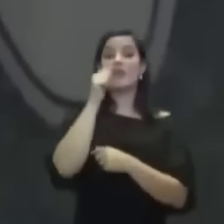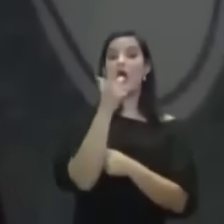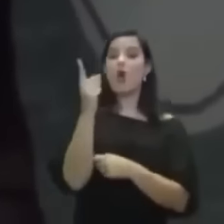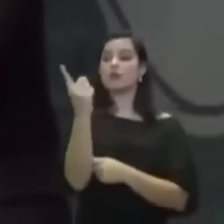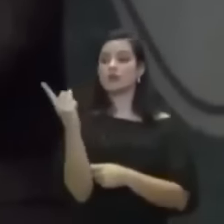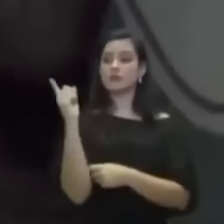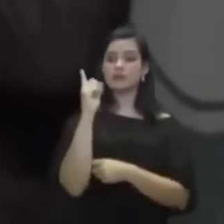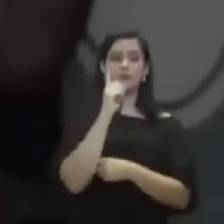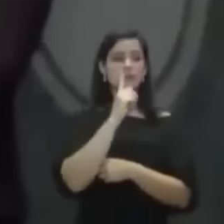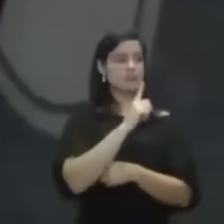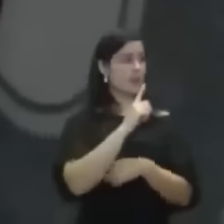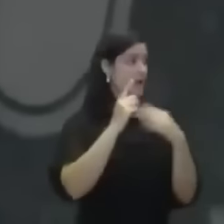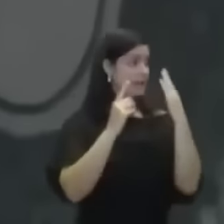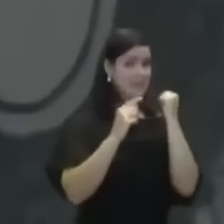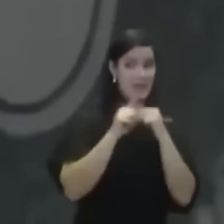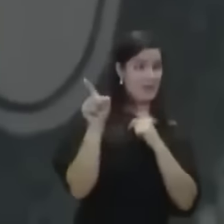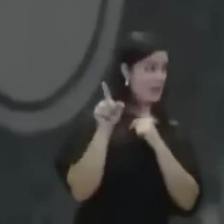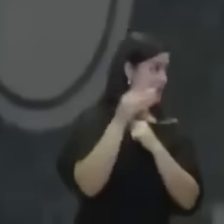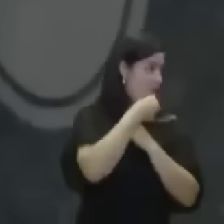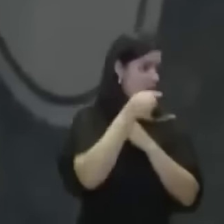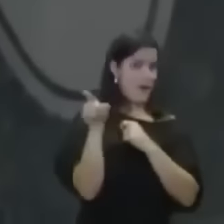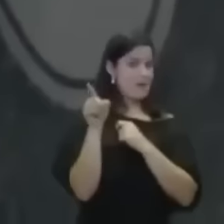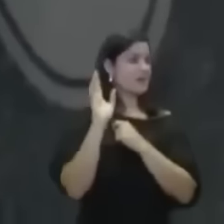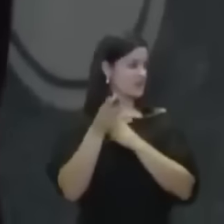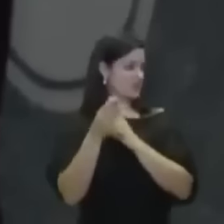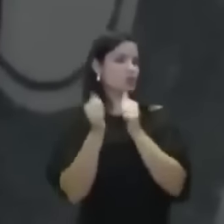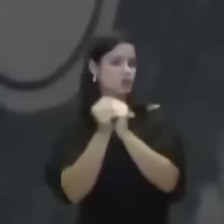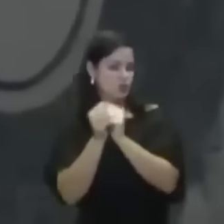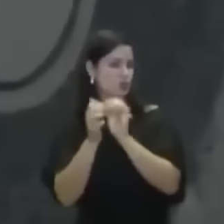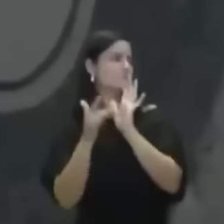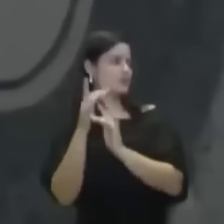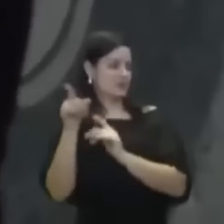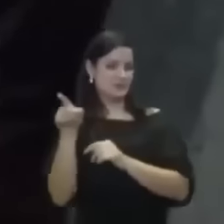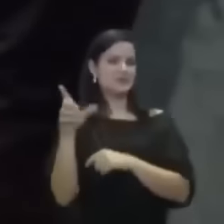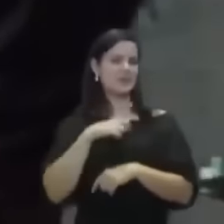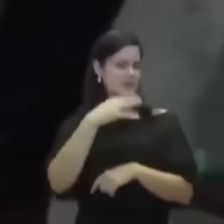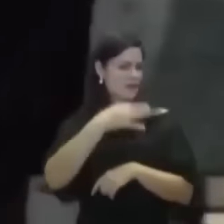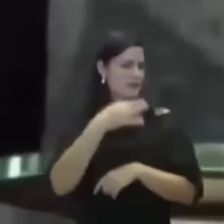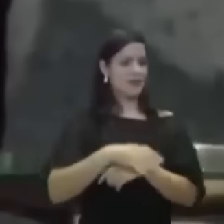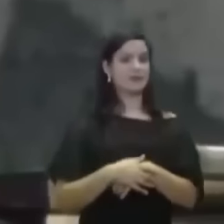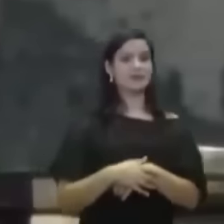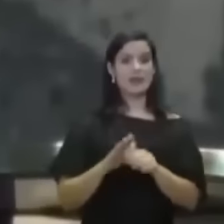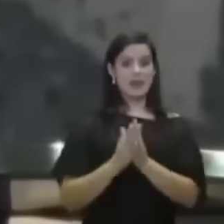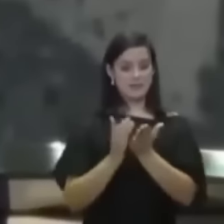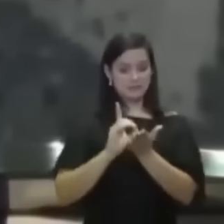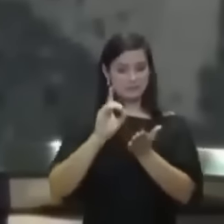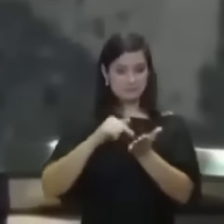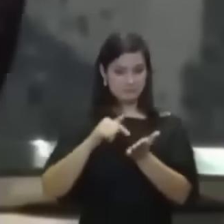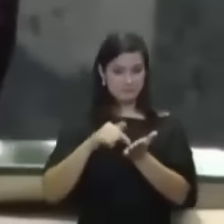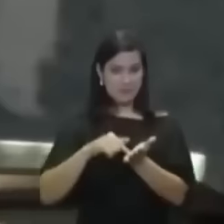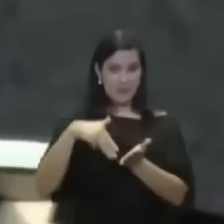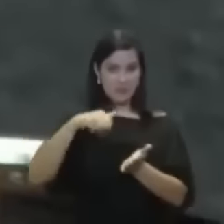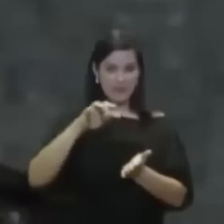comenta com as pessoas assim: aquele lá estava com ele. E diz Mateus 26:72,